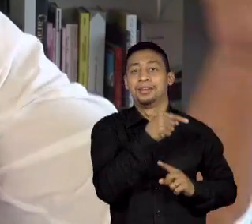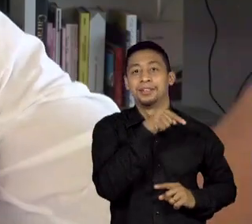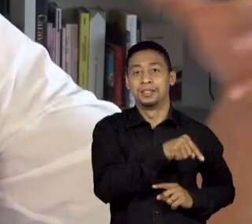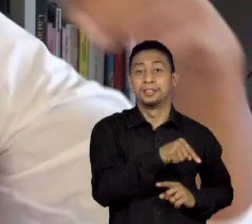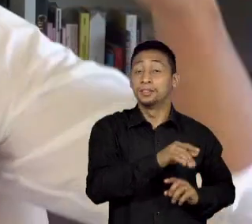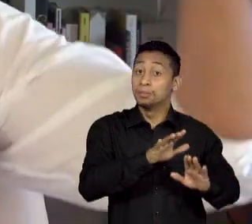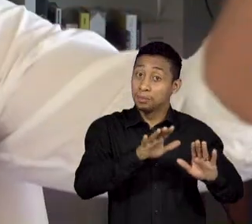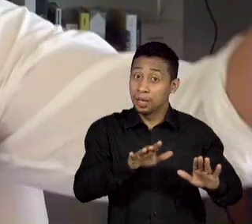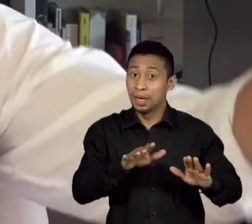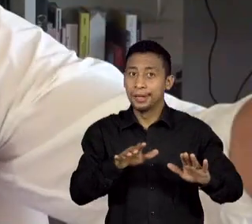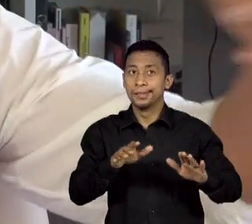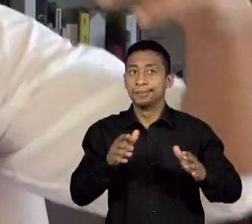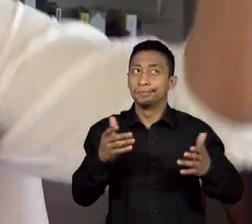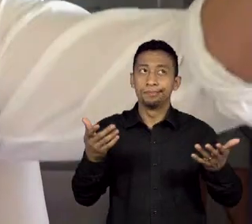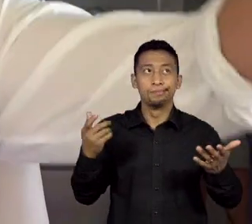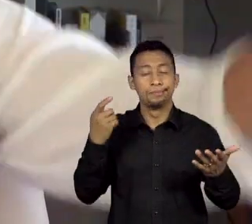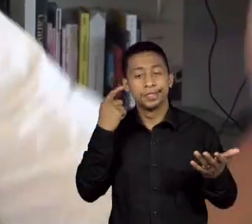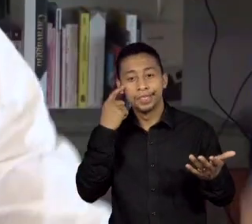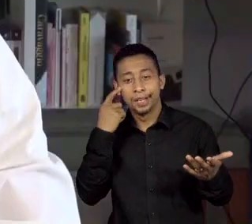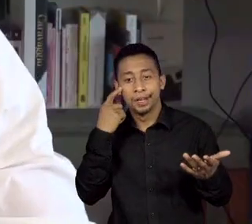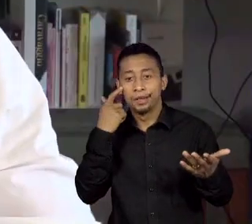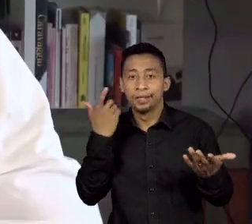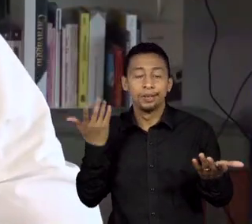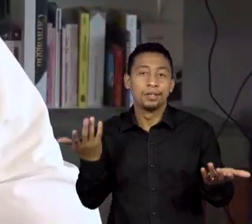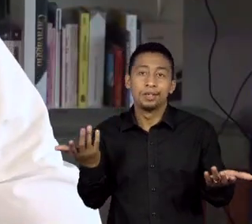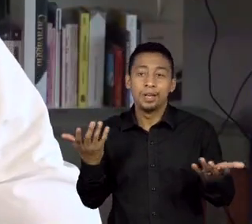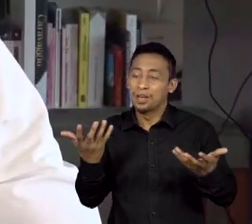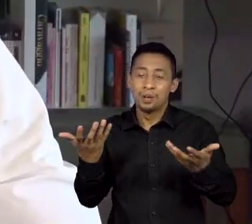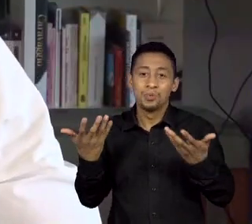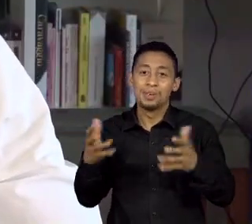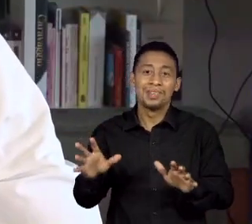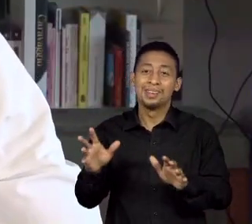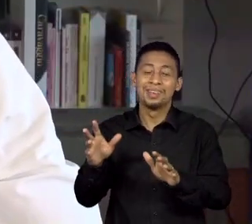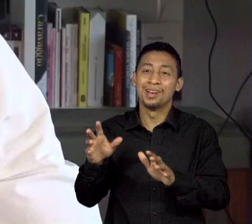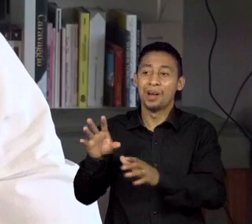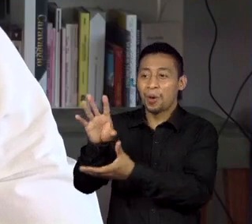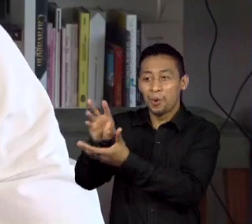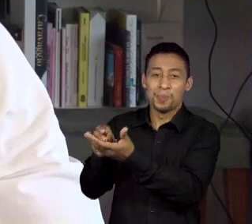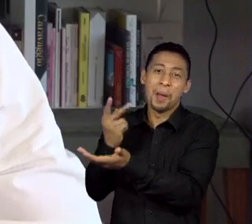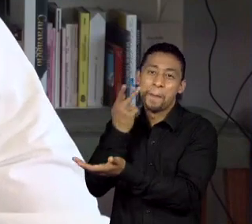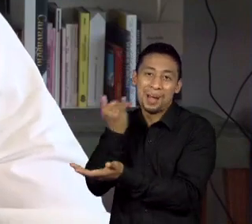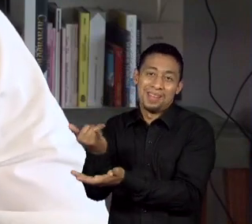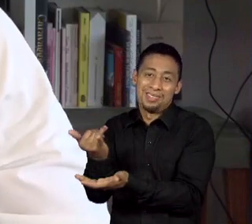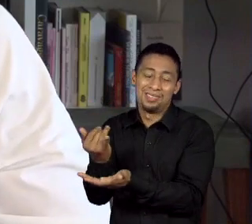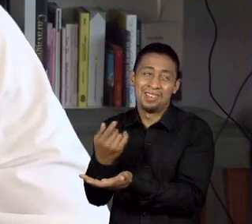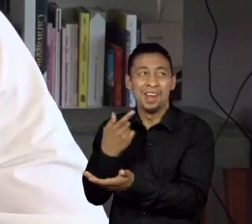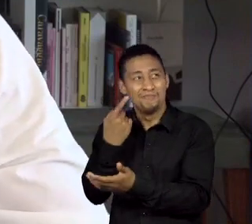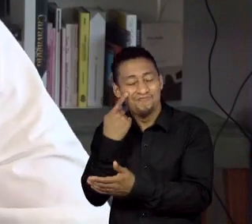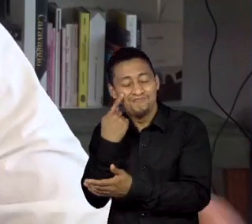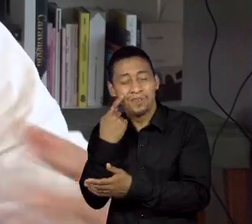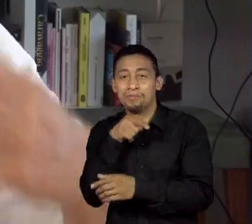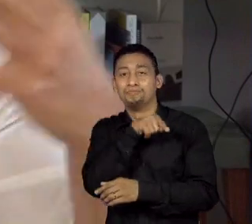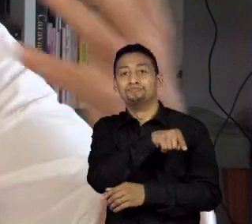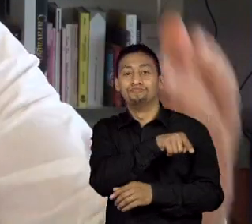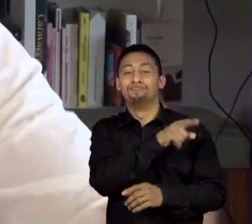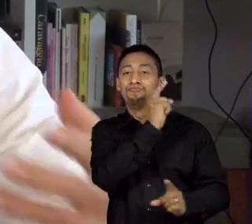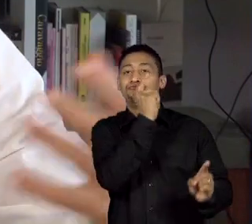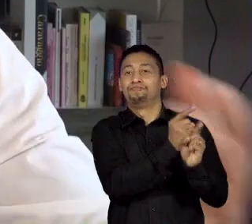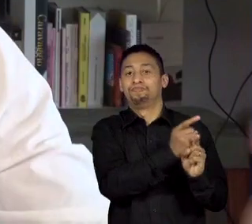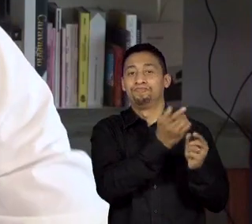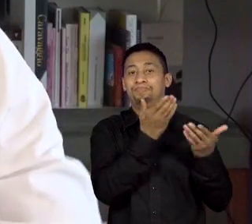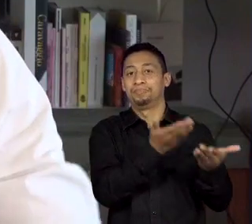como diferenciação, como achar um outro campo ali, né? de atuação. No início eu achei